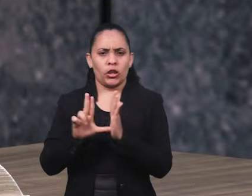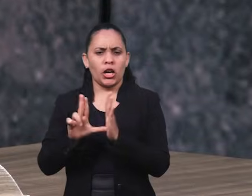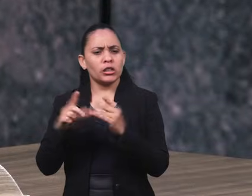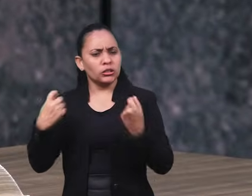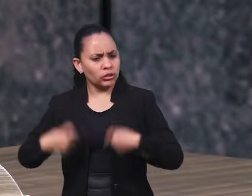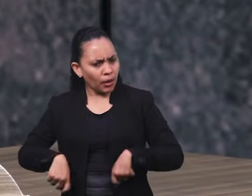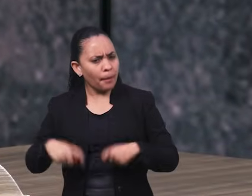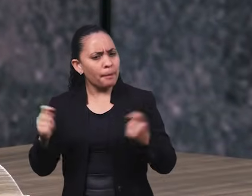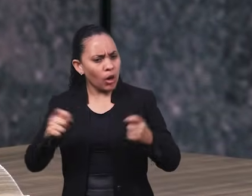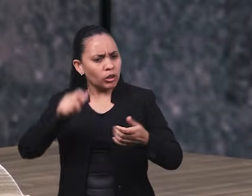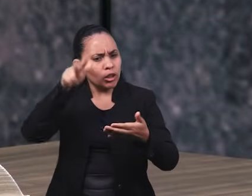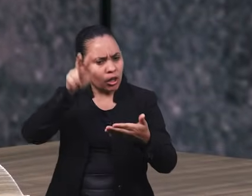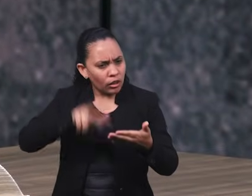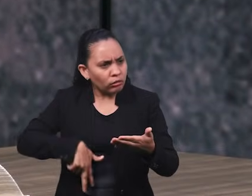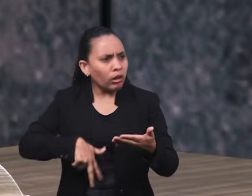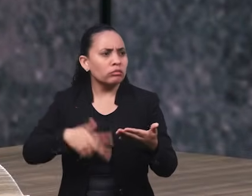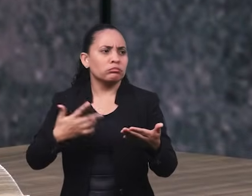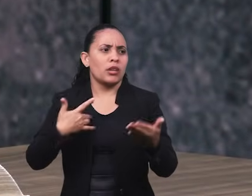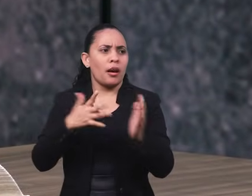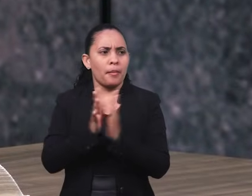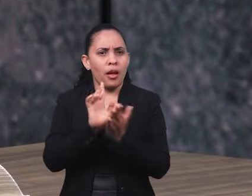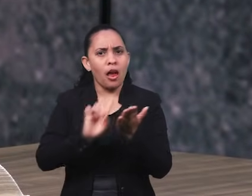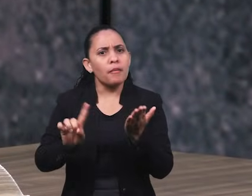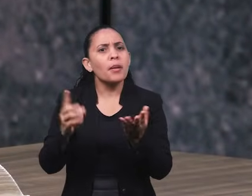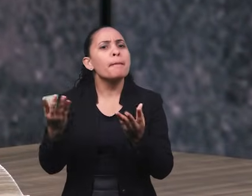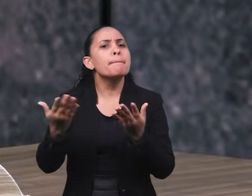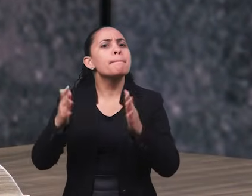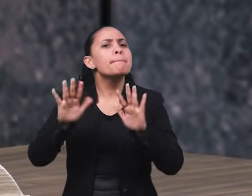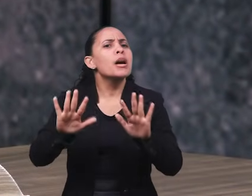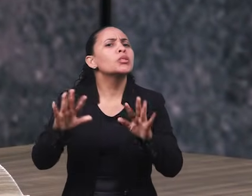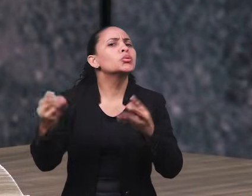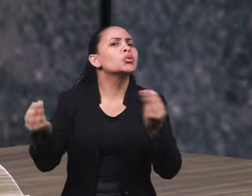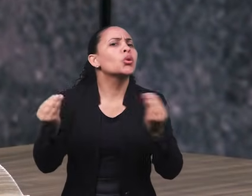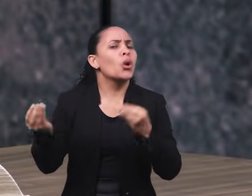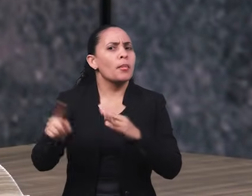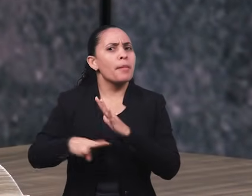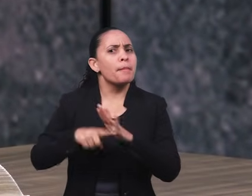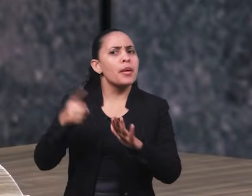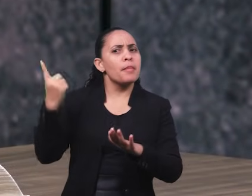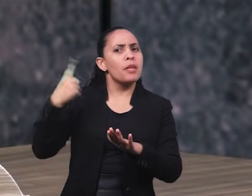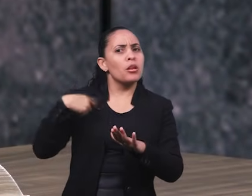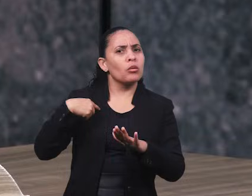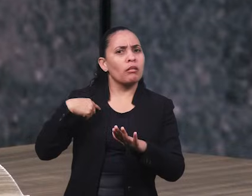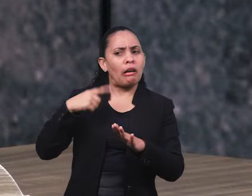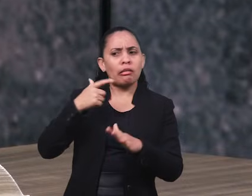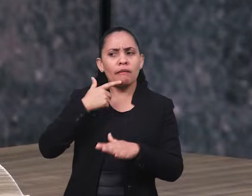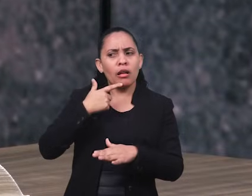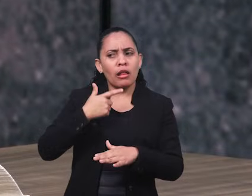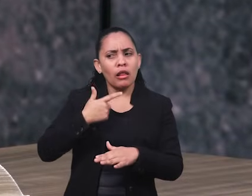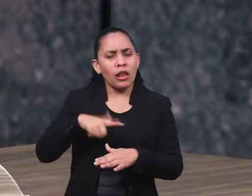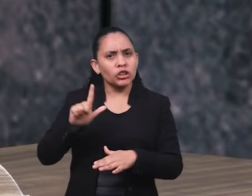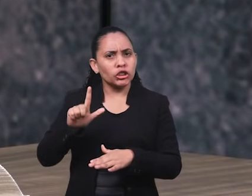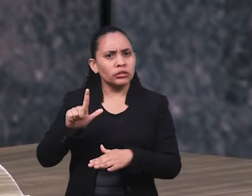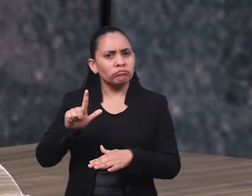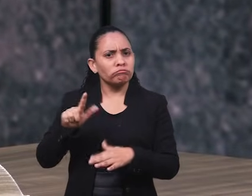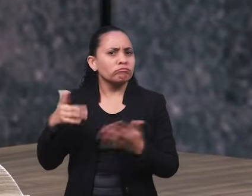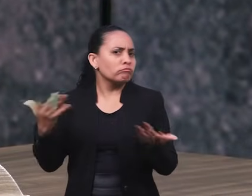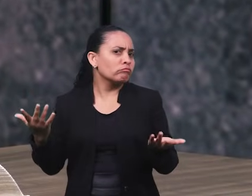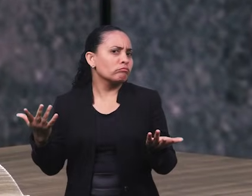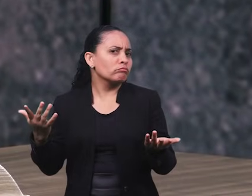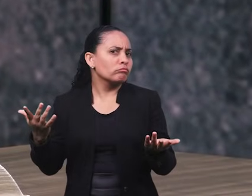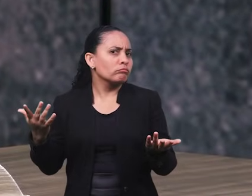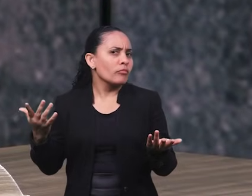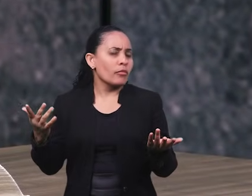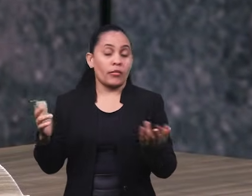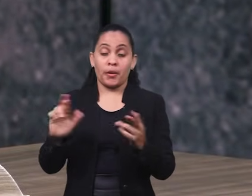que todos deveriam ter o acesso à leitura da Bíblia. Mas como? Se, em primeiro lugar, a Bíblia estava em latim. Aí vem a tradução, mas